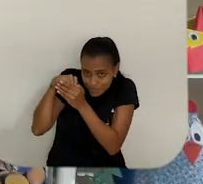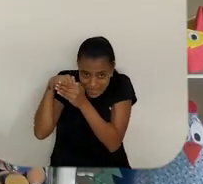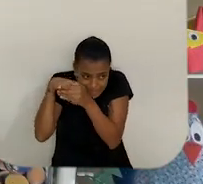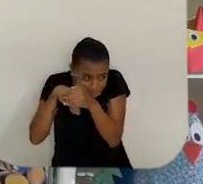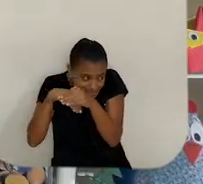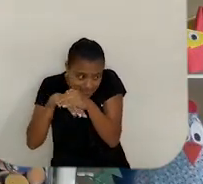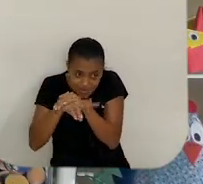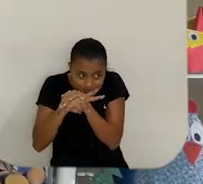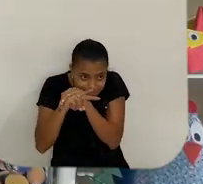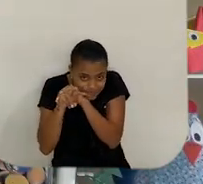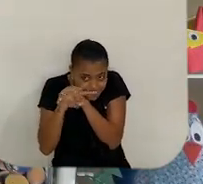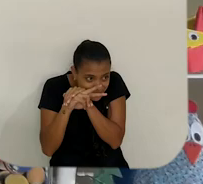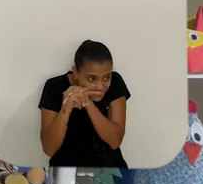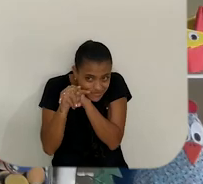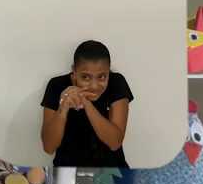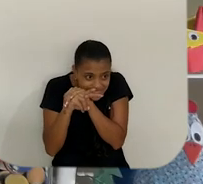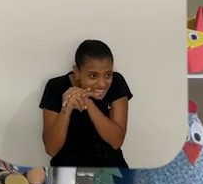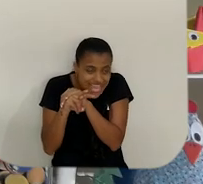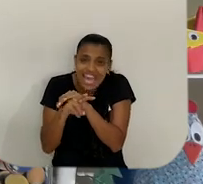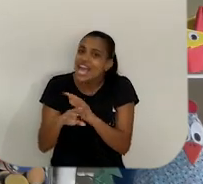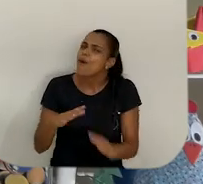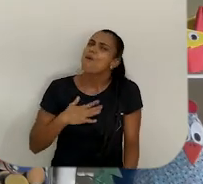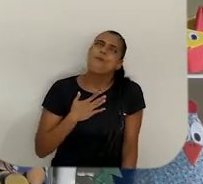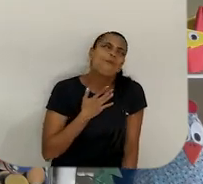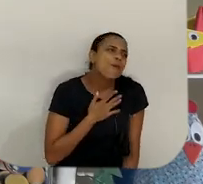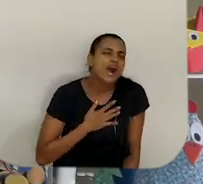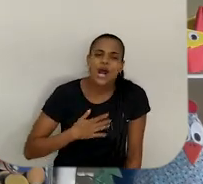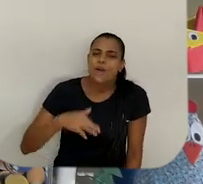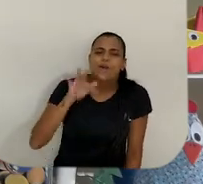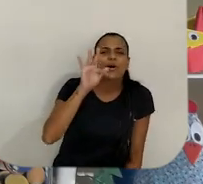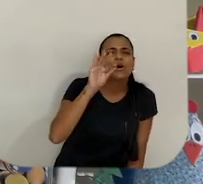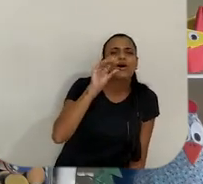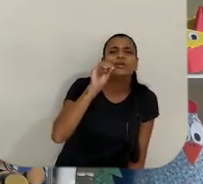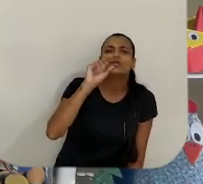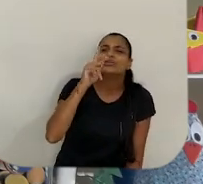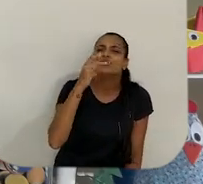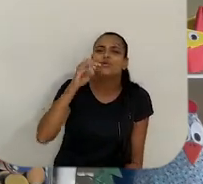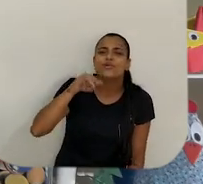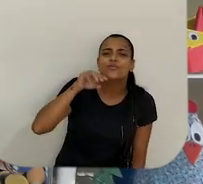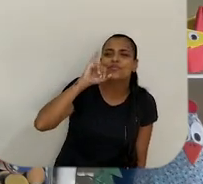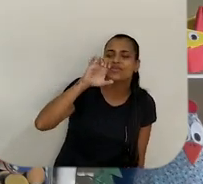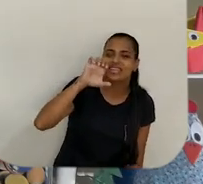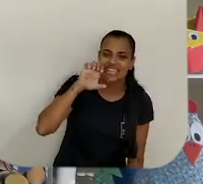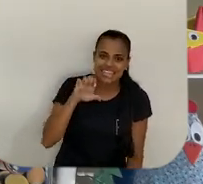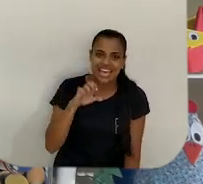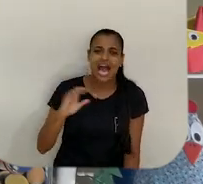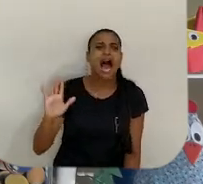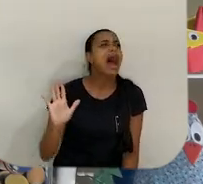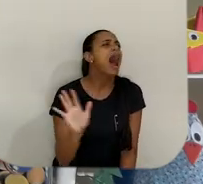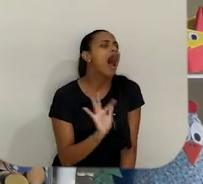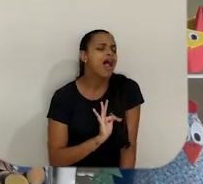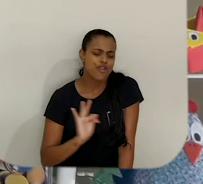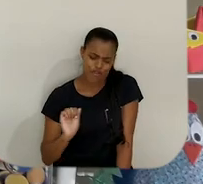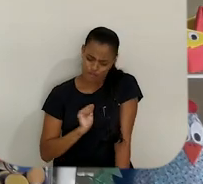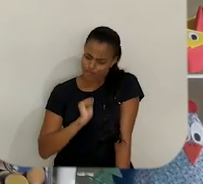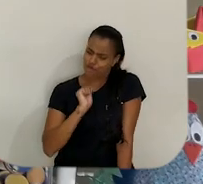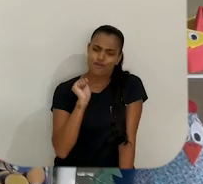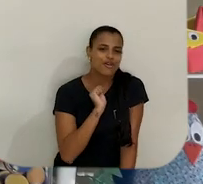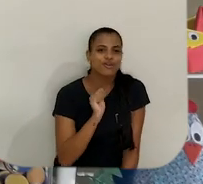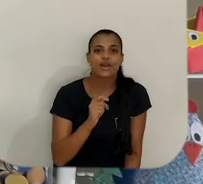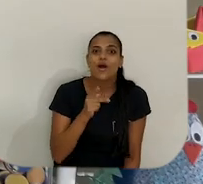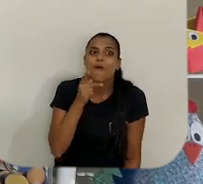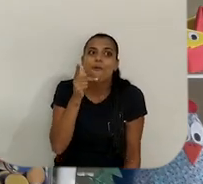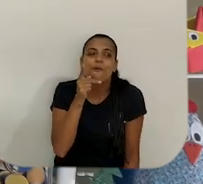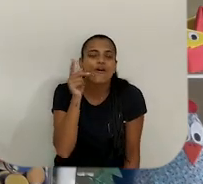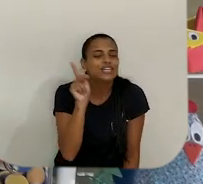pela sala e fico mais no meu cantinho é mas sou muito fã da turminha Ohtake adoro quando a